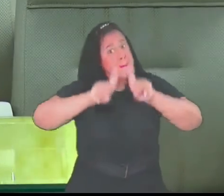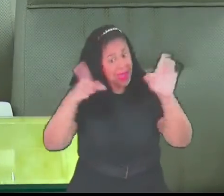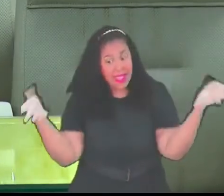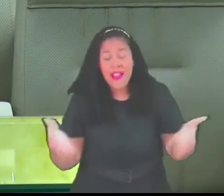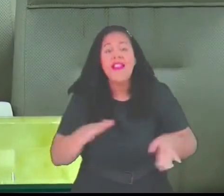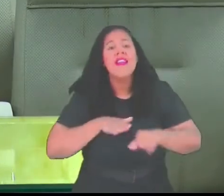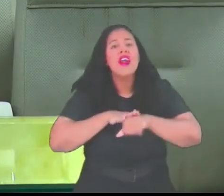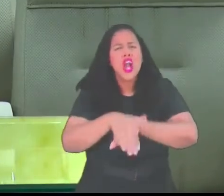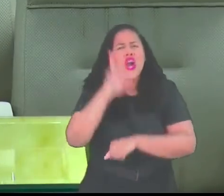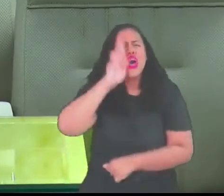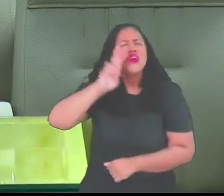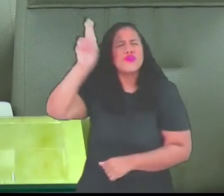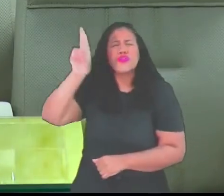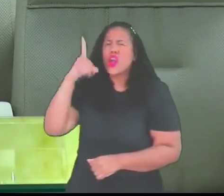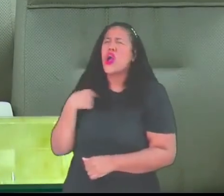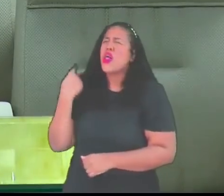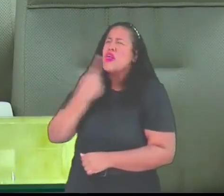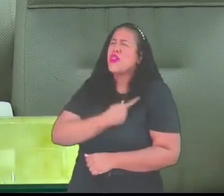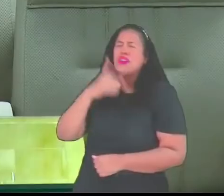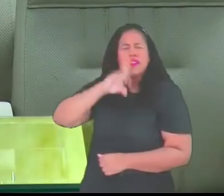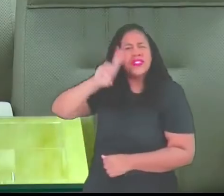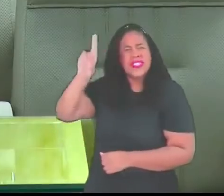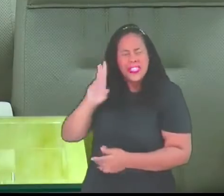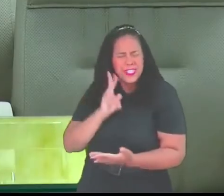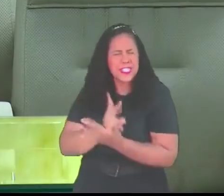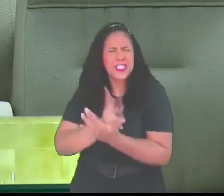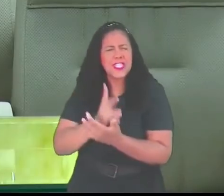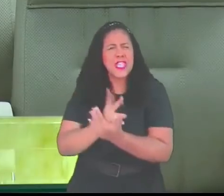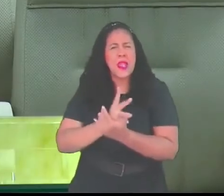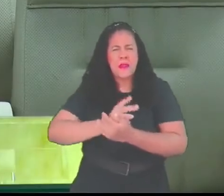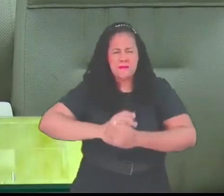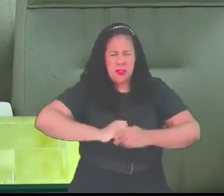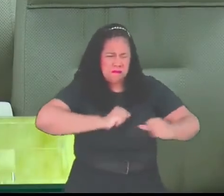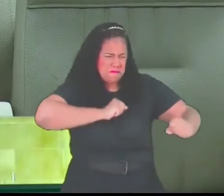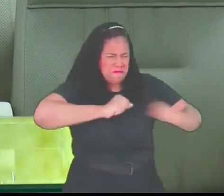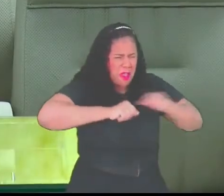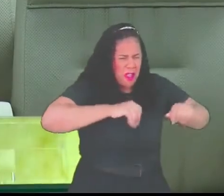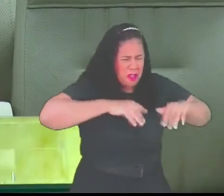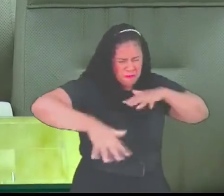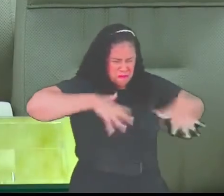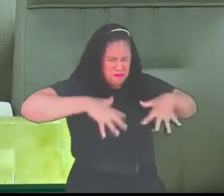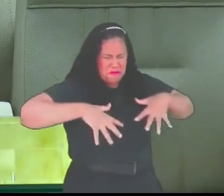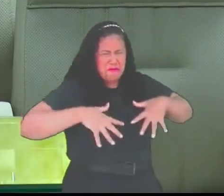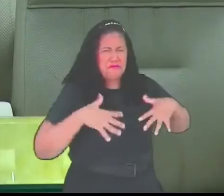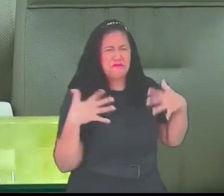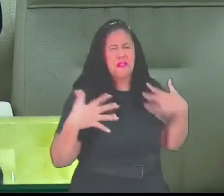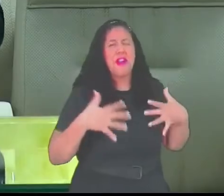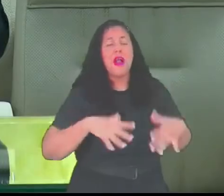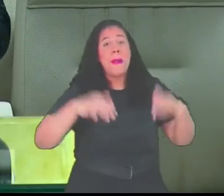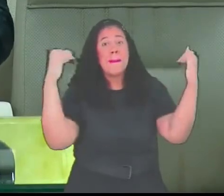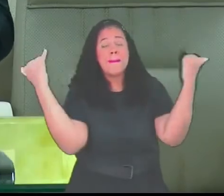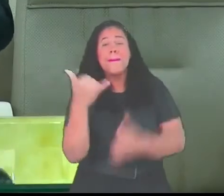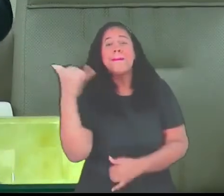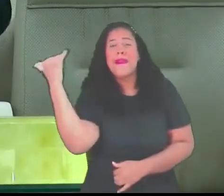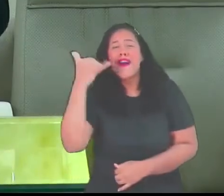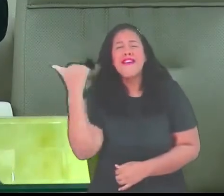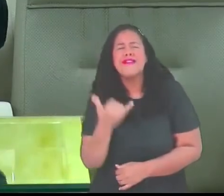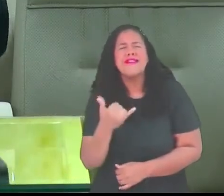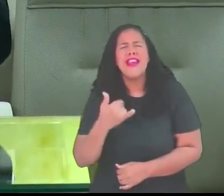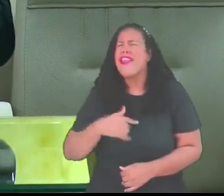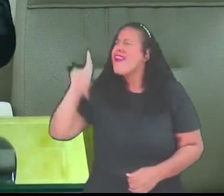noite, o Senhor nosso Deus sempre nos chacoalha, sempre nos sacode, para dizer que Ele é o